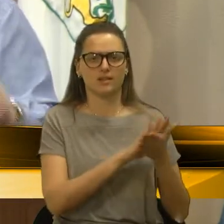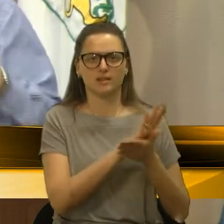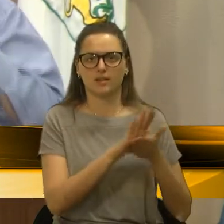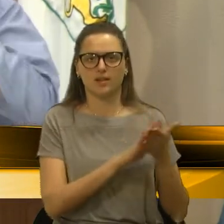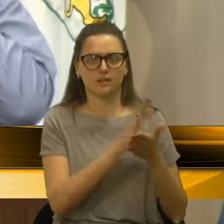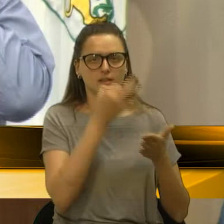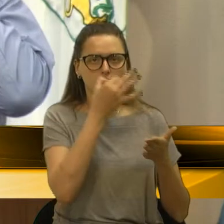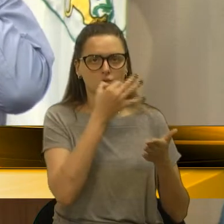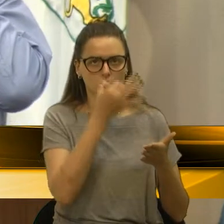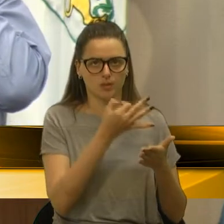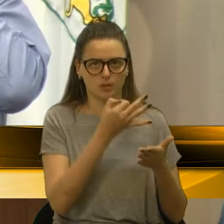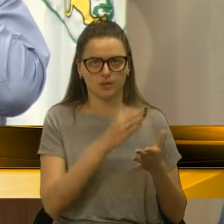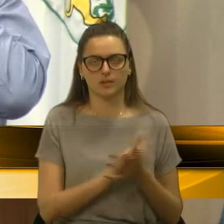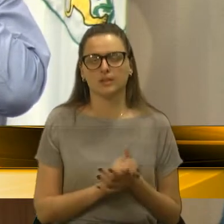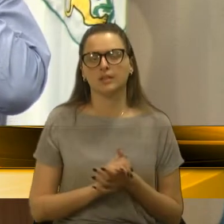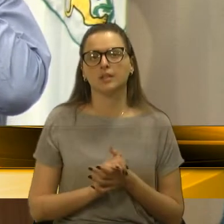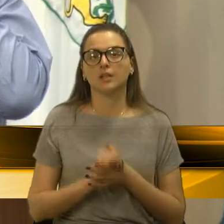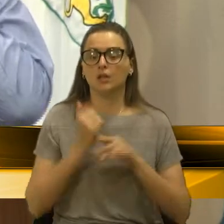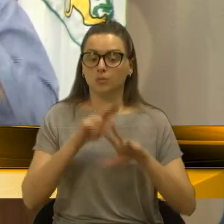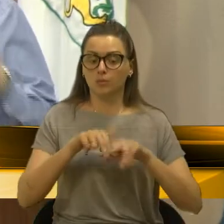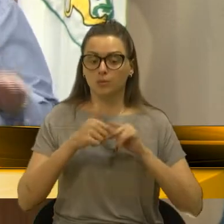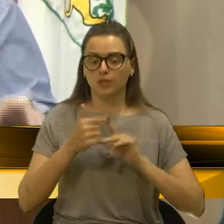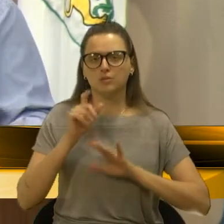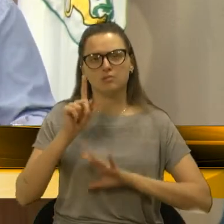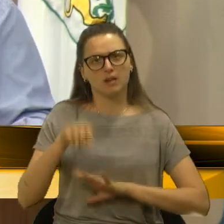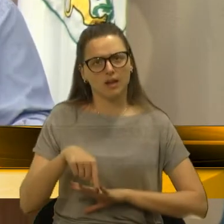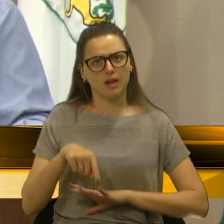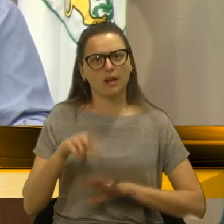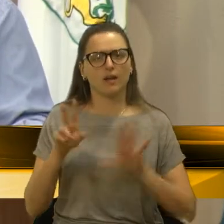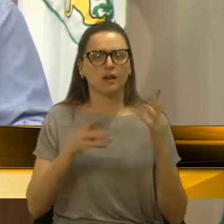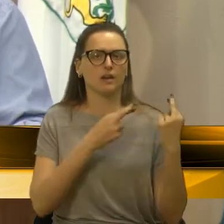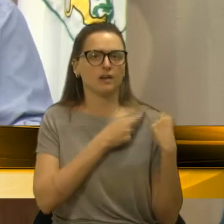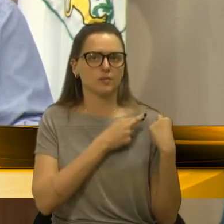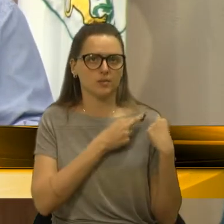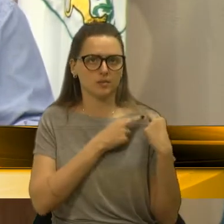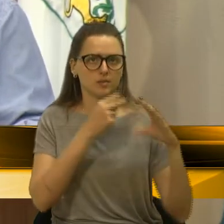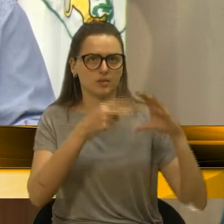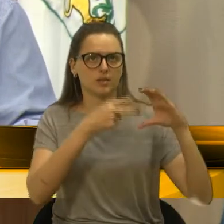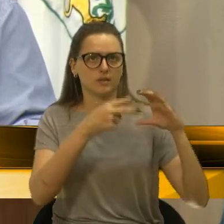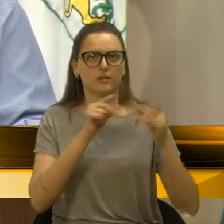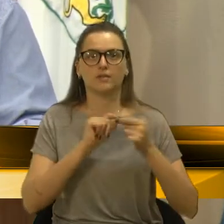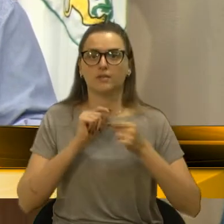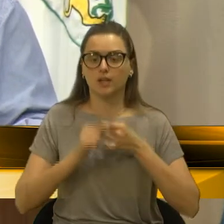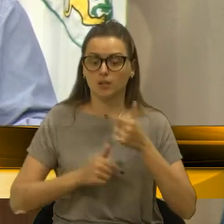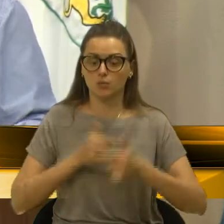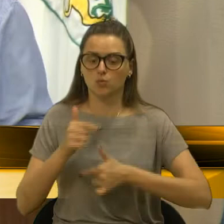retificações sugeridas. Portanto, que era a responsabilidade da Câmara produzir o seu trabalho.